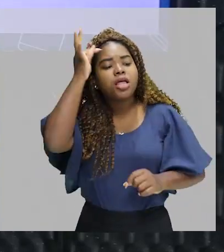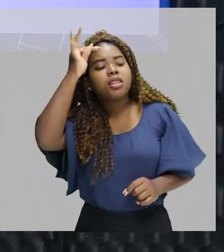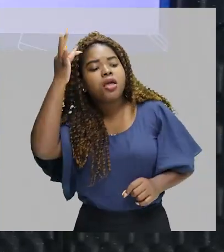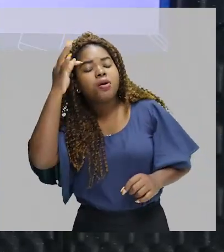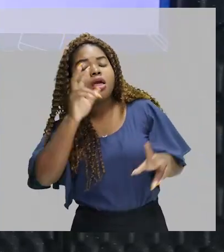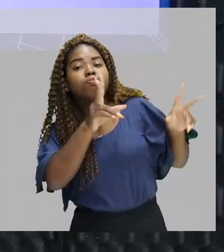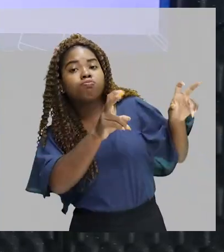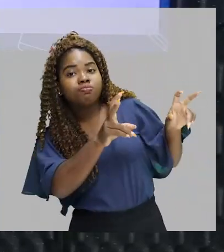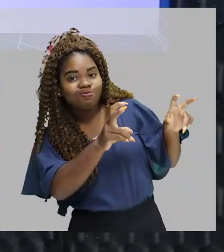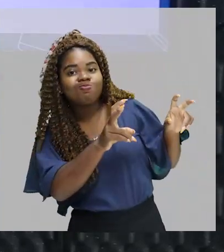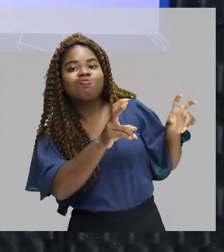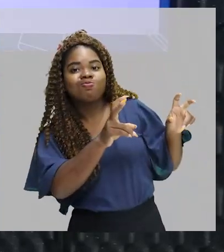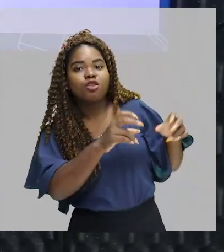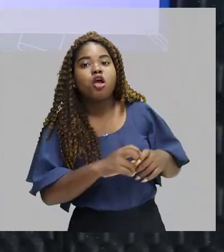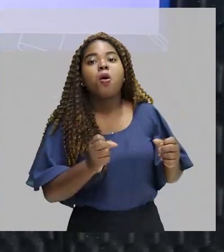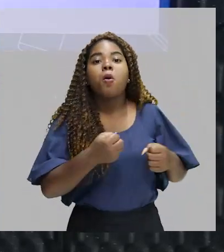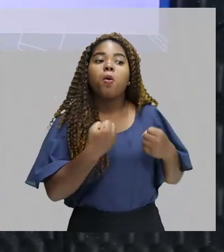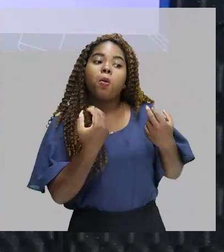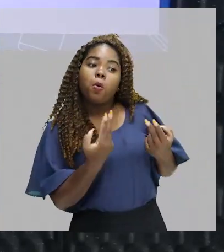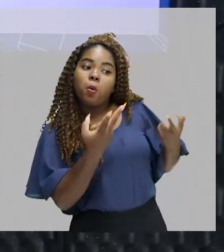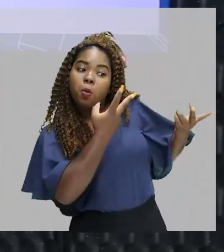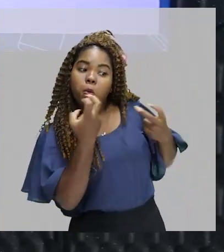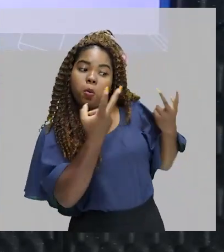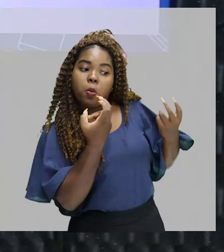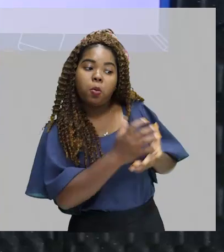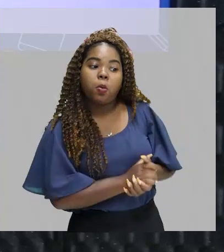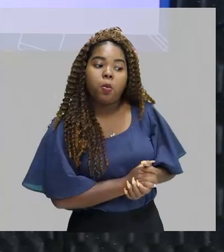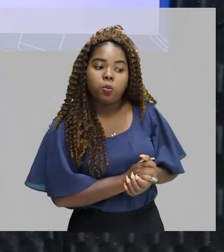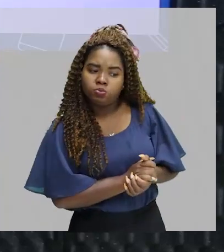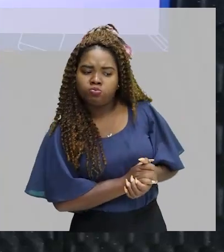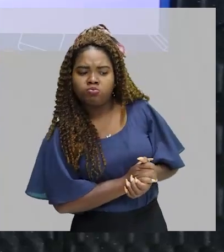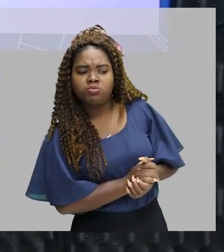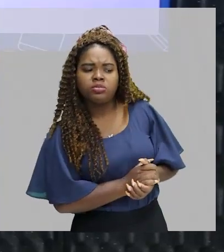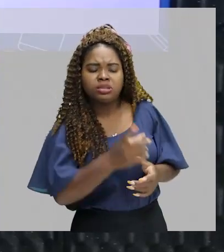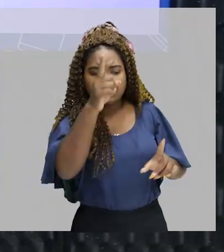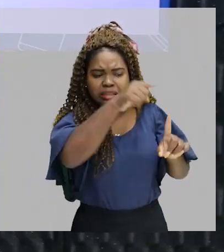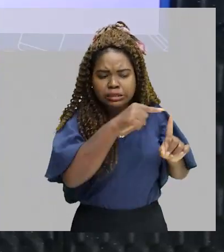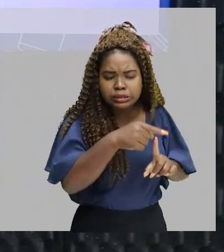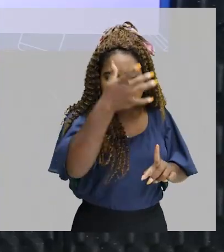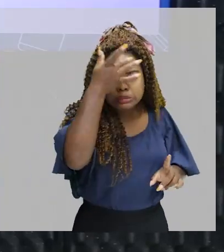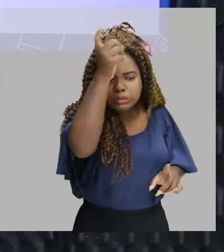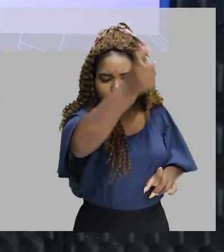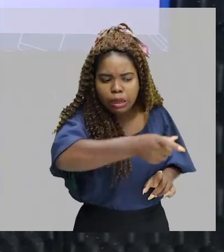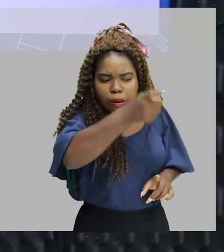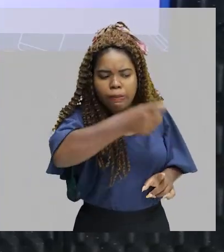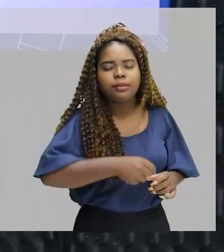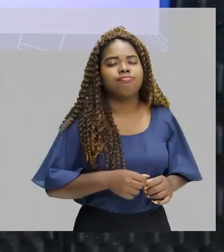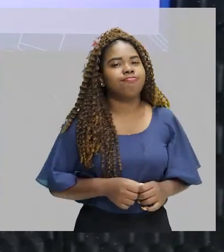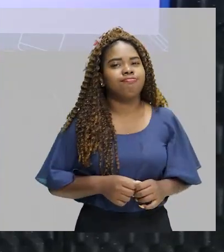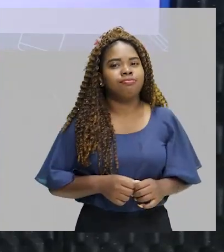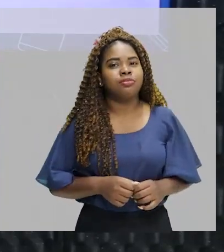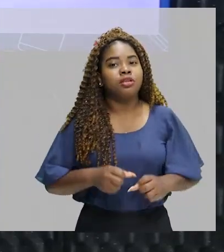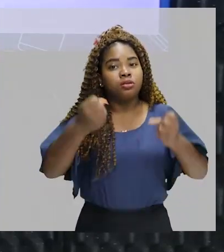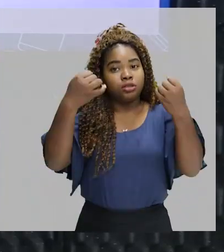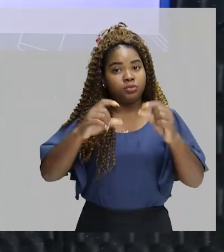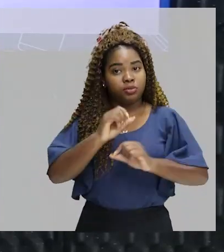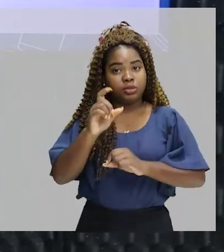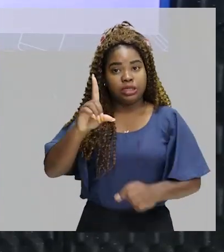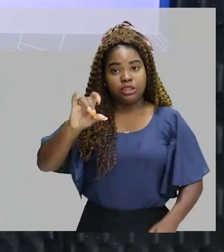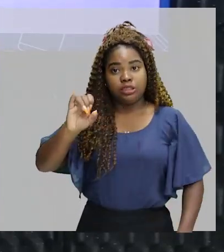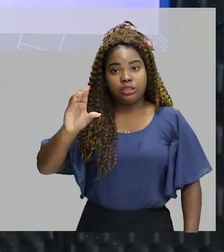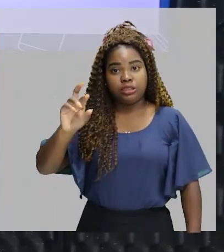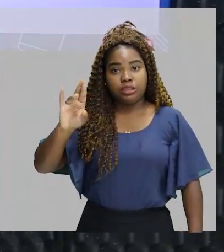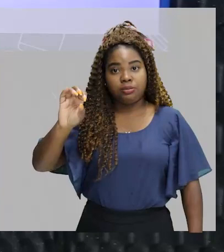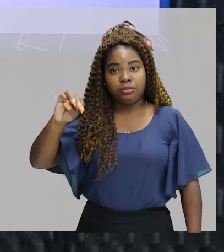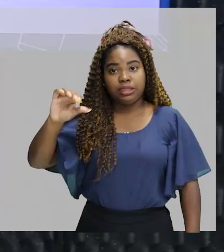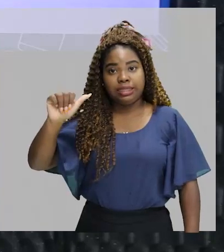assunto, ou uma perspectiva ideal sobre aquele tipo de pessoa. Quando eu falo de discriminação, eu estou falando de uma